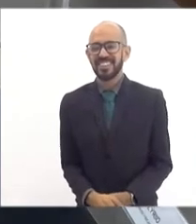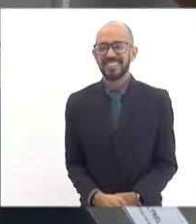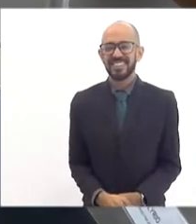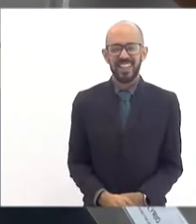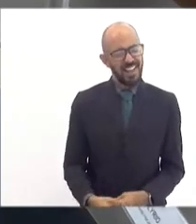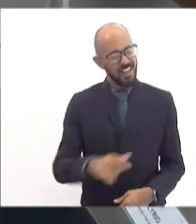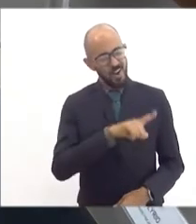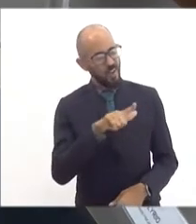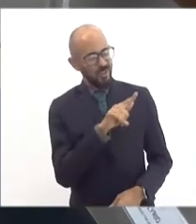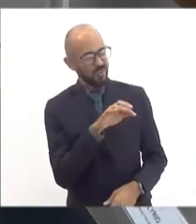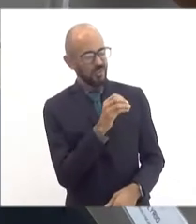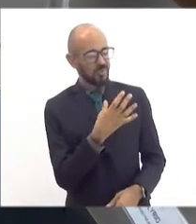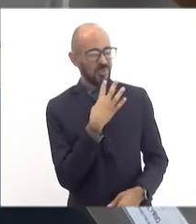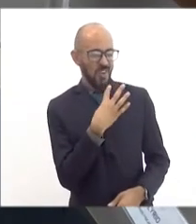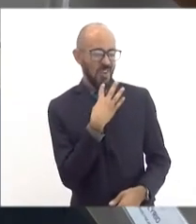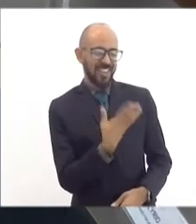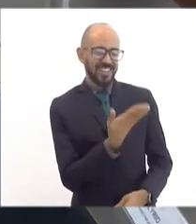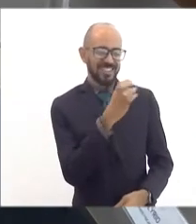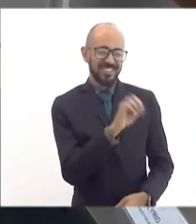Claro que conheço.